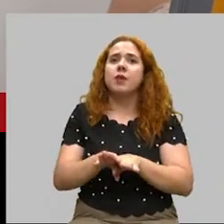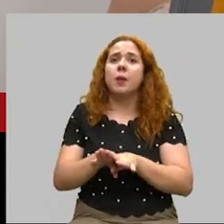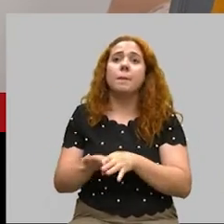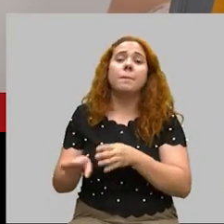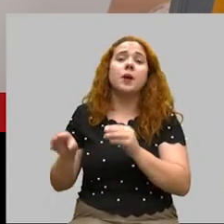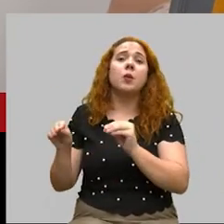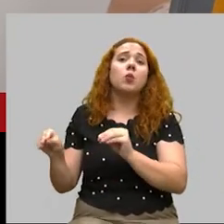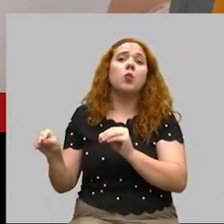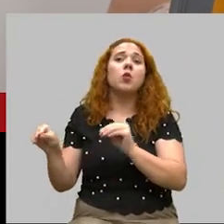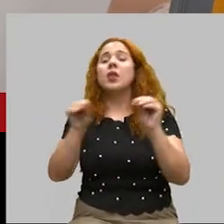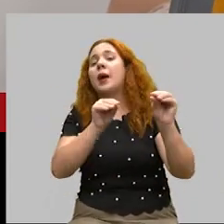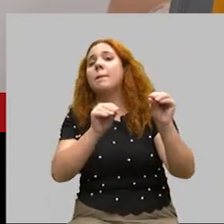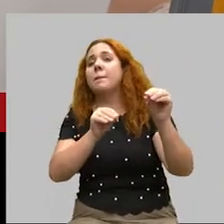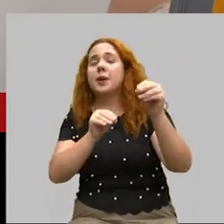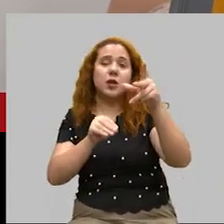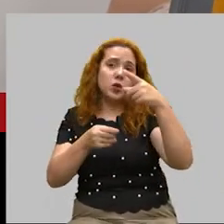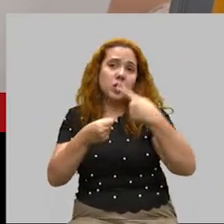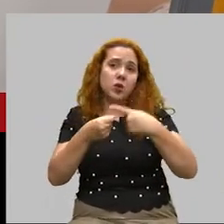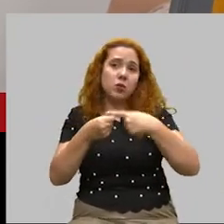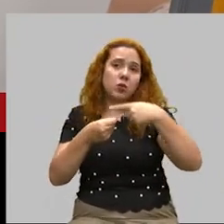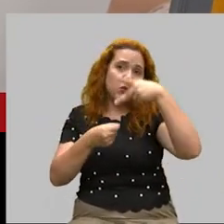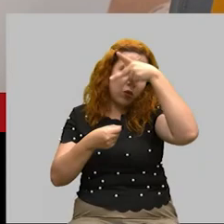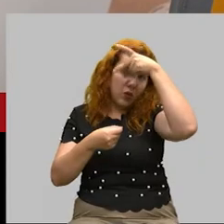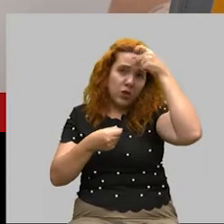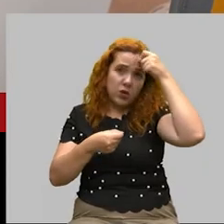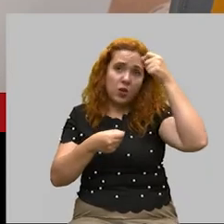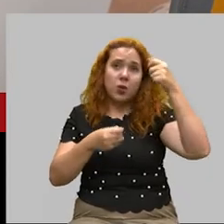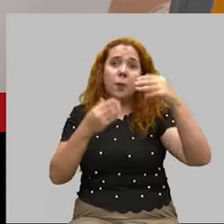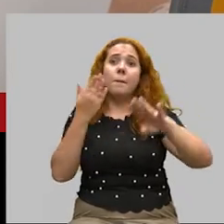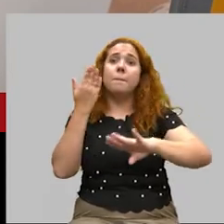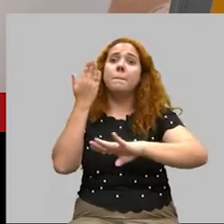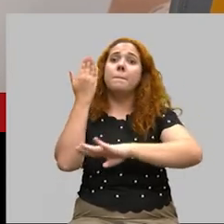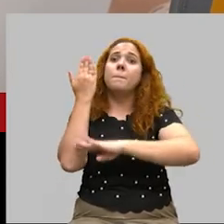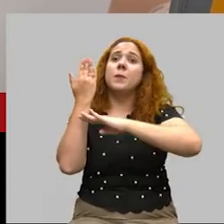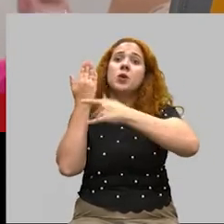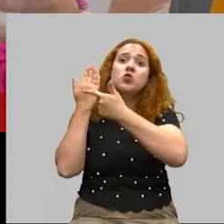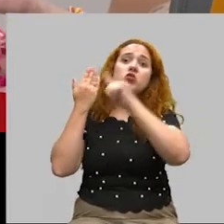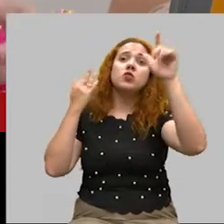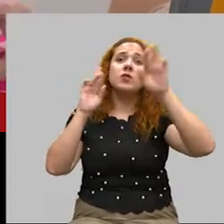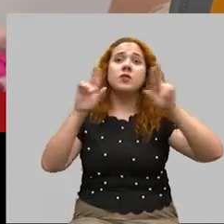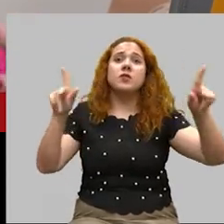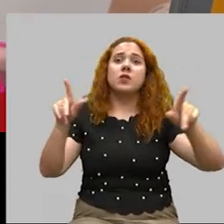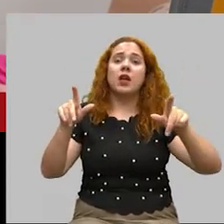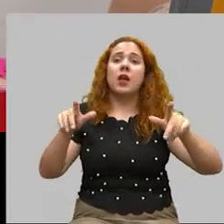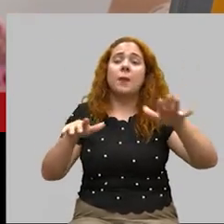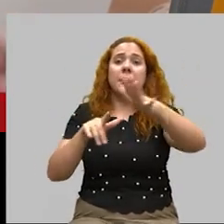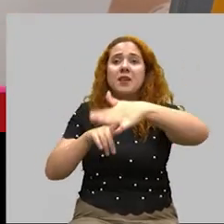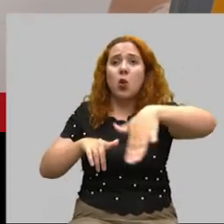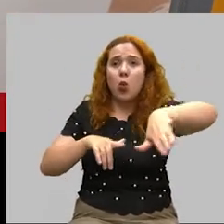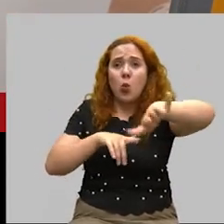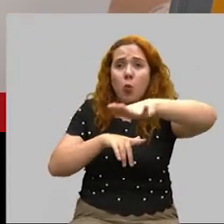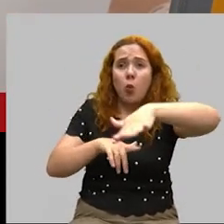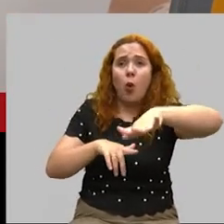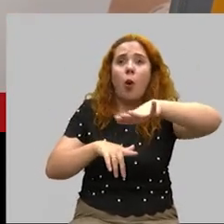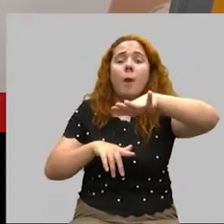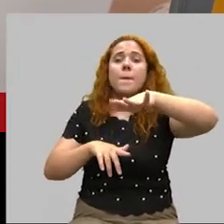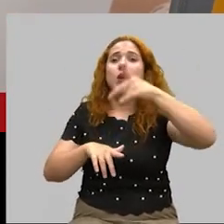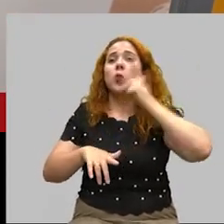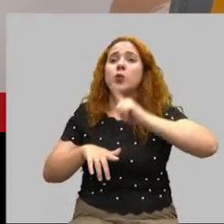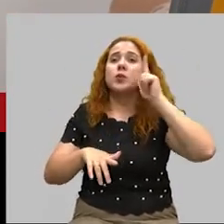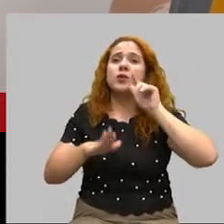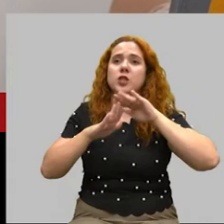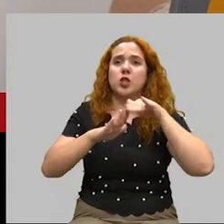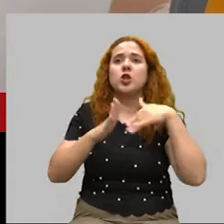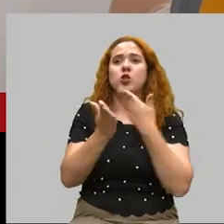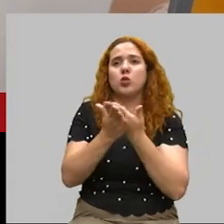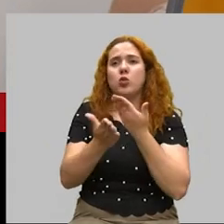município que que não ficou ficaria no mesmo prédio Os meninos teriam que se deslocar até o centro da cidade para serem atendidos então é